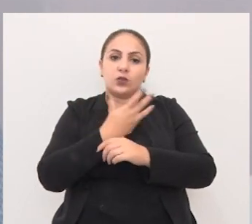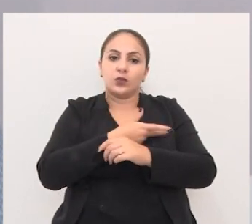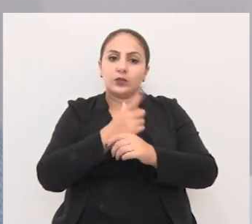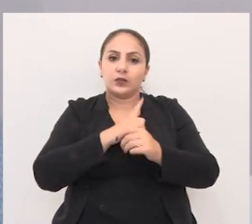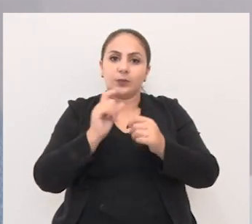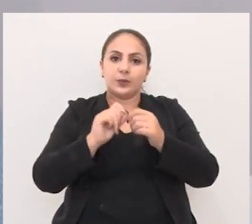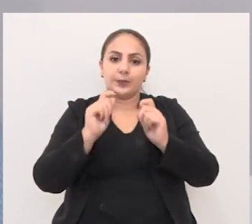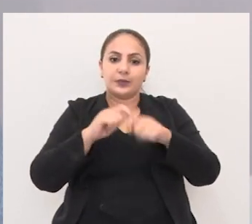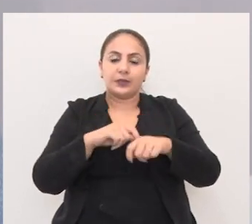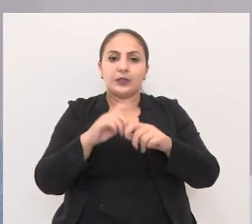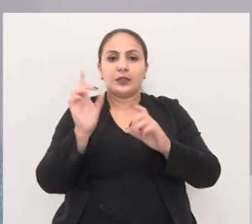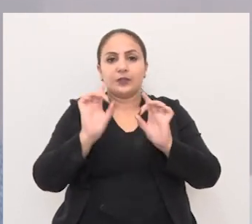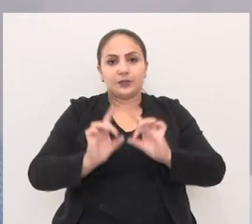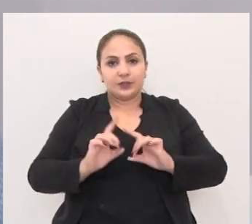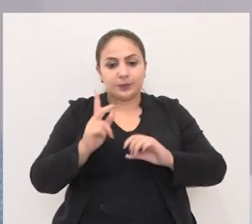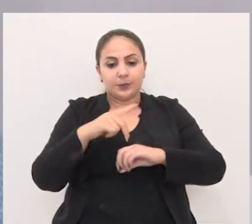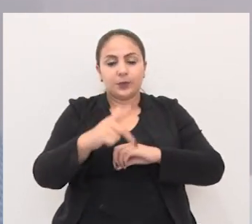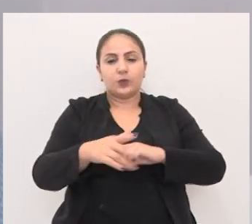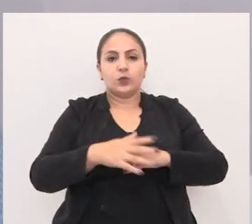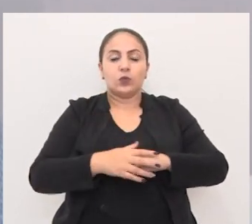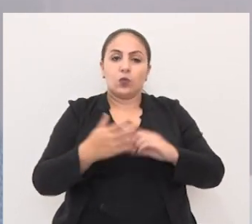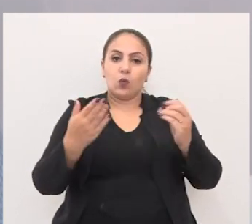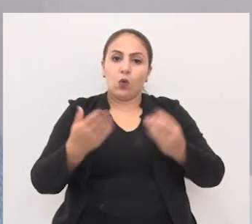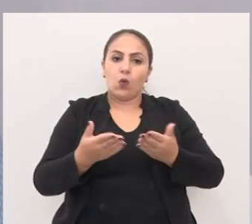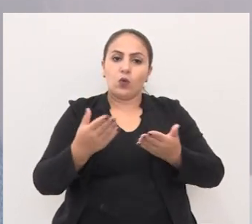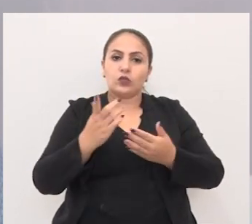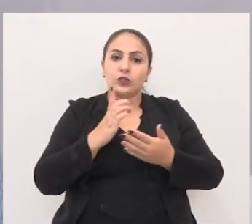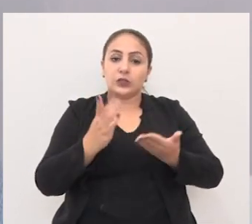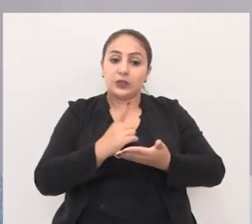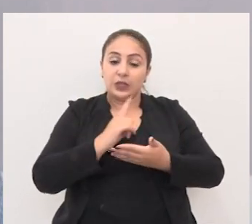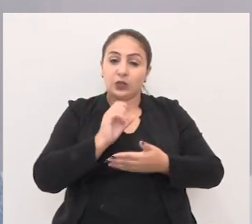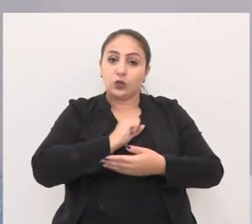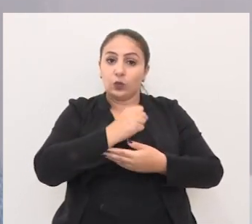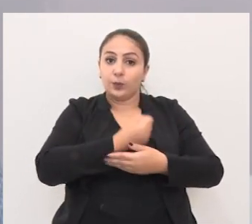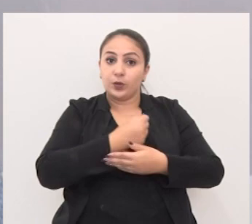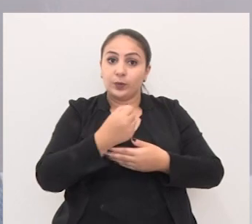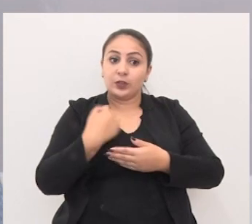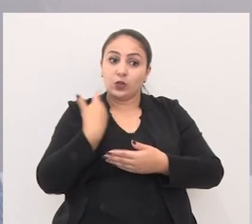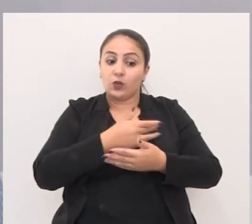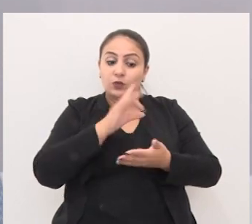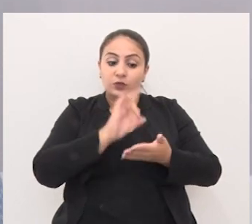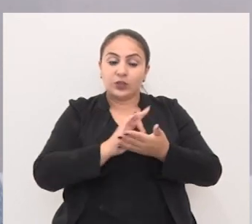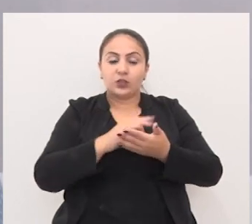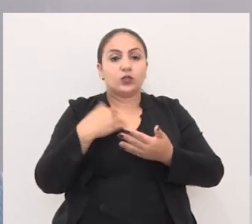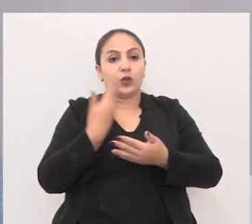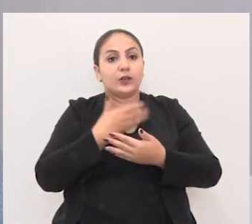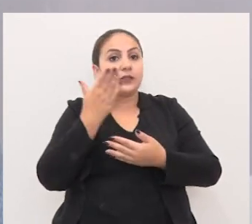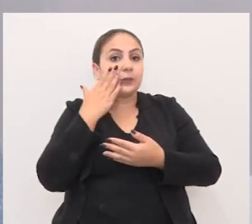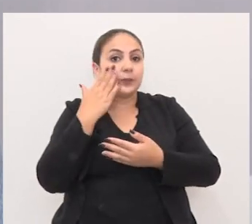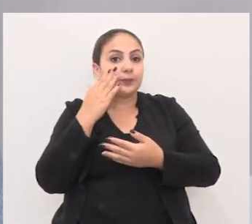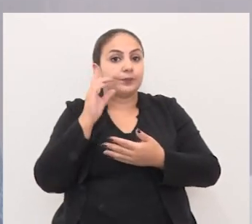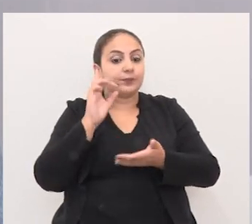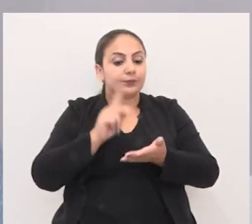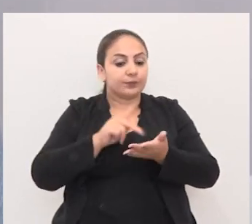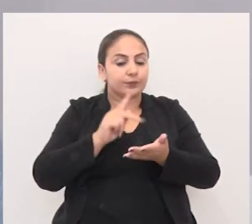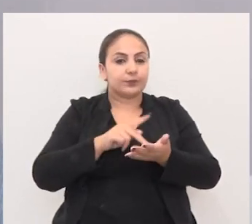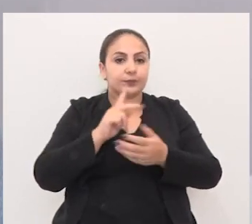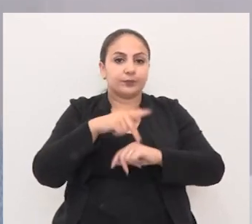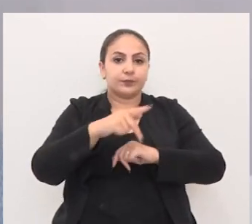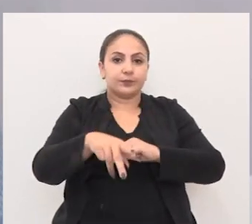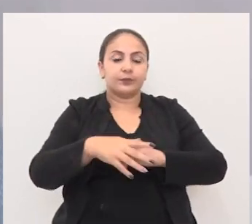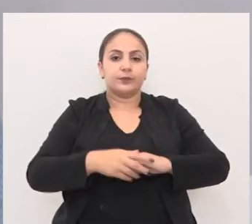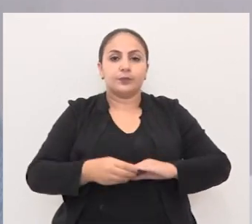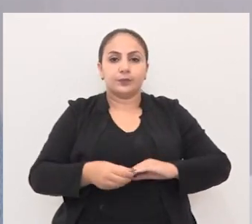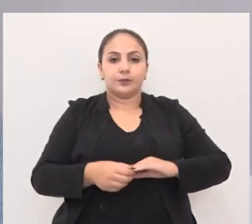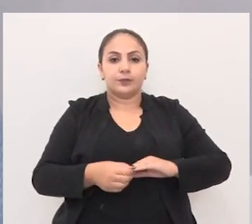nessas condições de deficiência aqui em Passo Fundo. Hoje tem números, mas são números extraoficiais. Nós queremos um censo para saber a realidade de Passo Fundo. Em